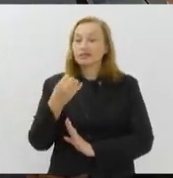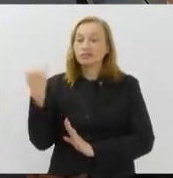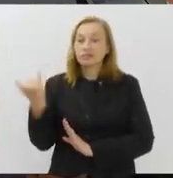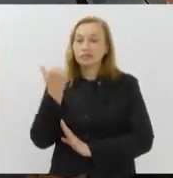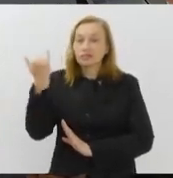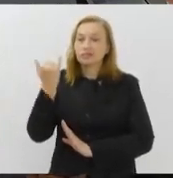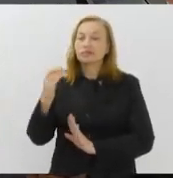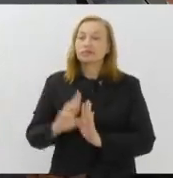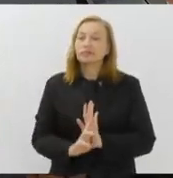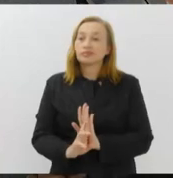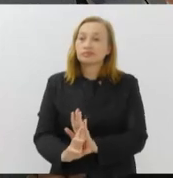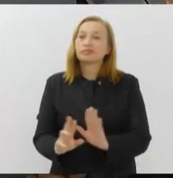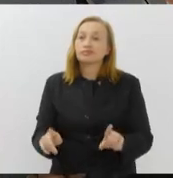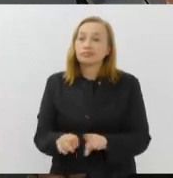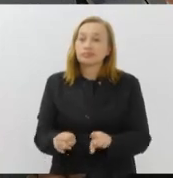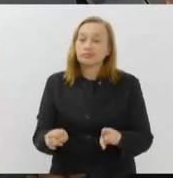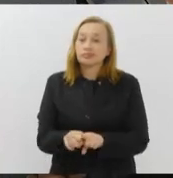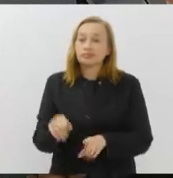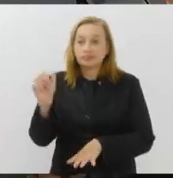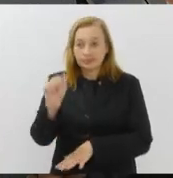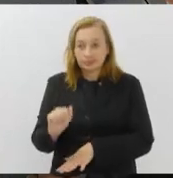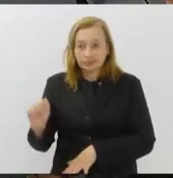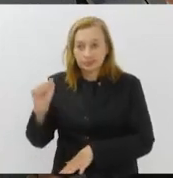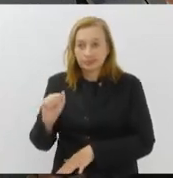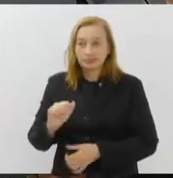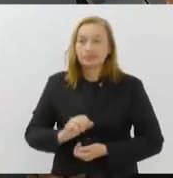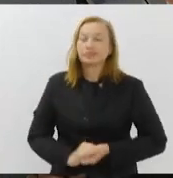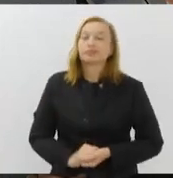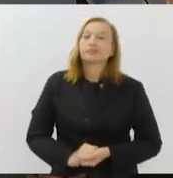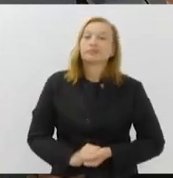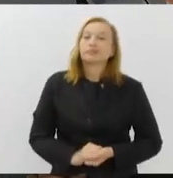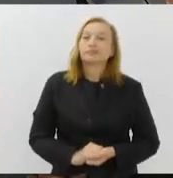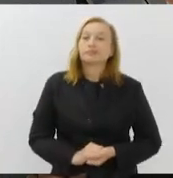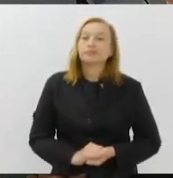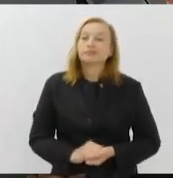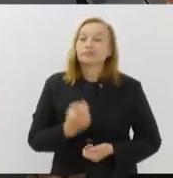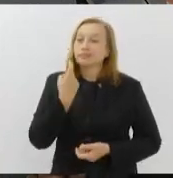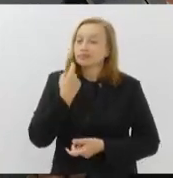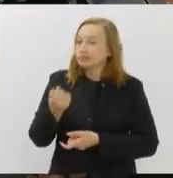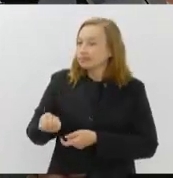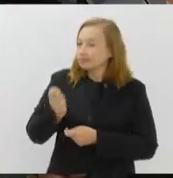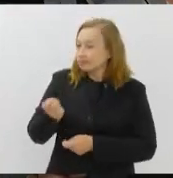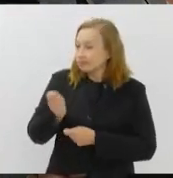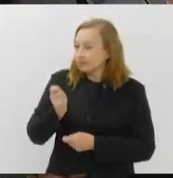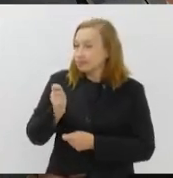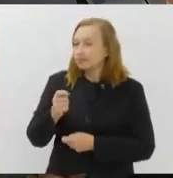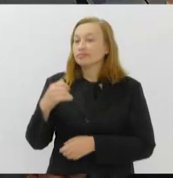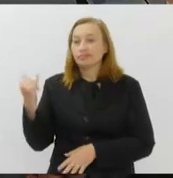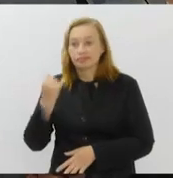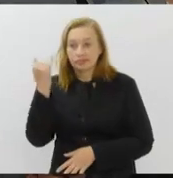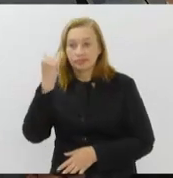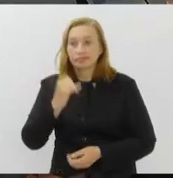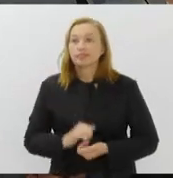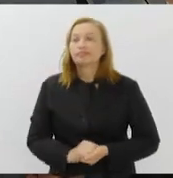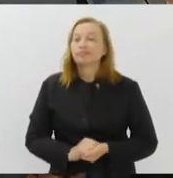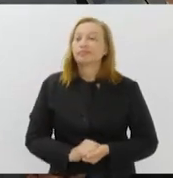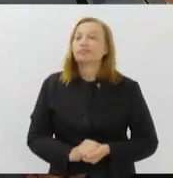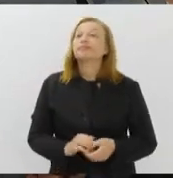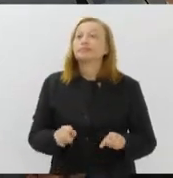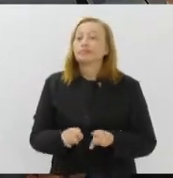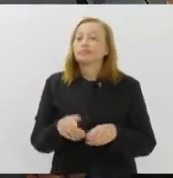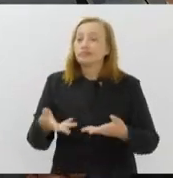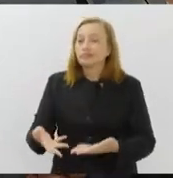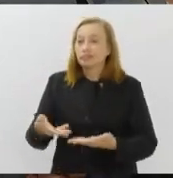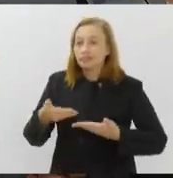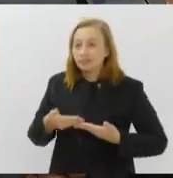também da Associação das Marisqueiras, pescadoras, enfim, que é muito importante. Também convidar a